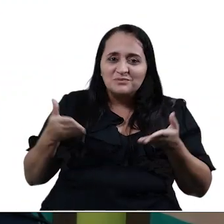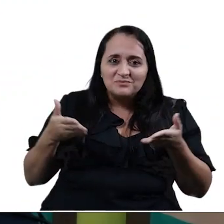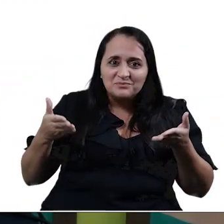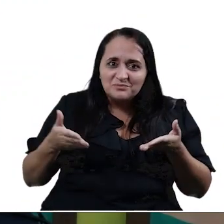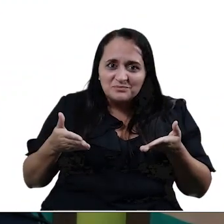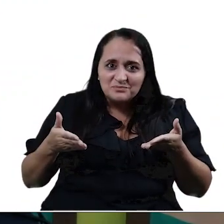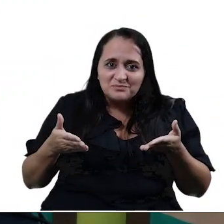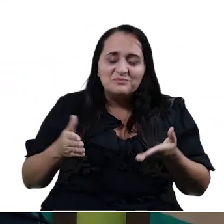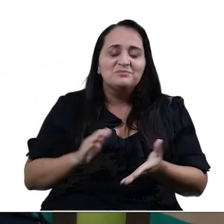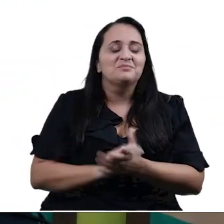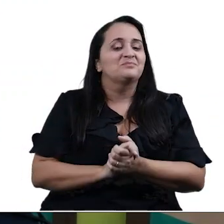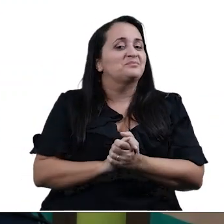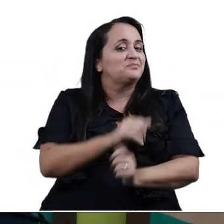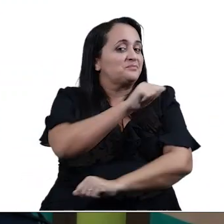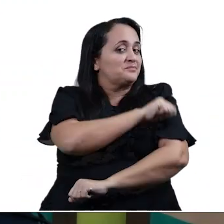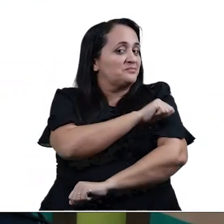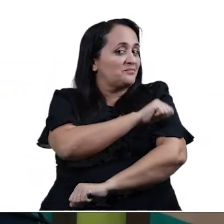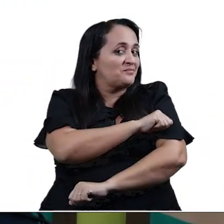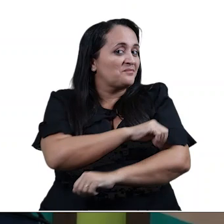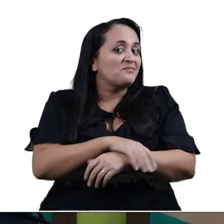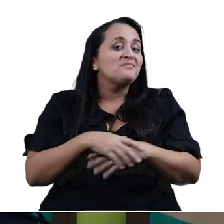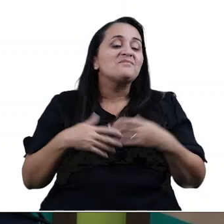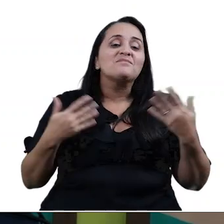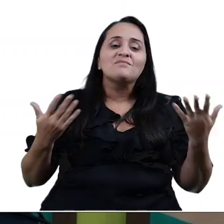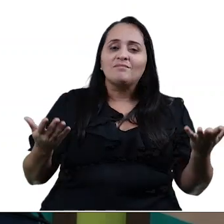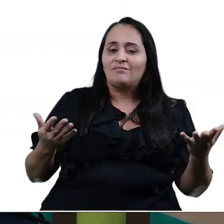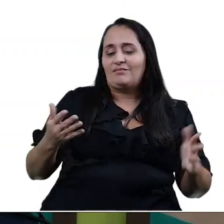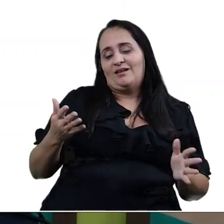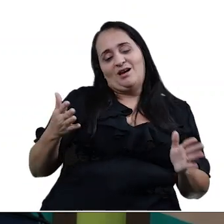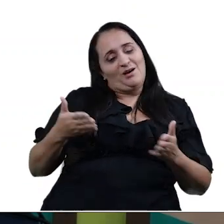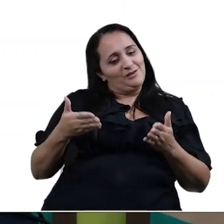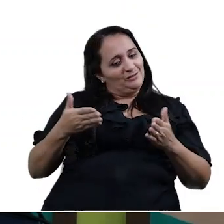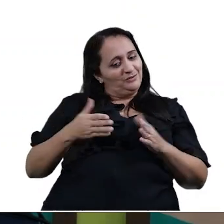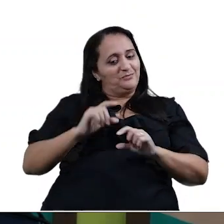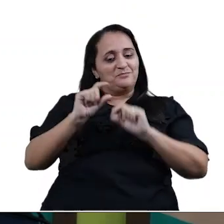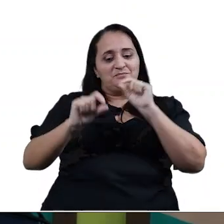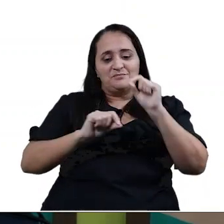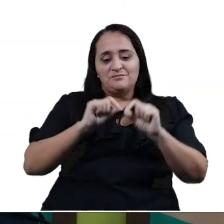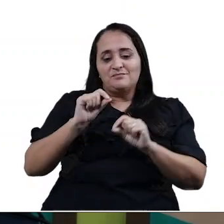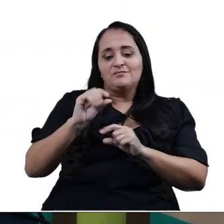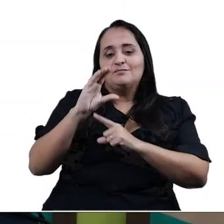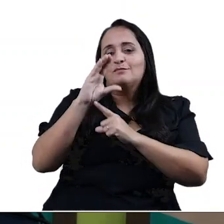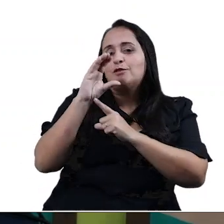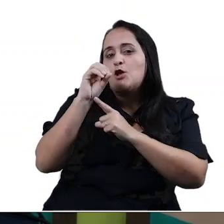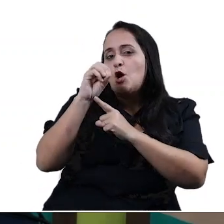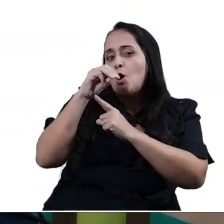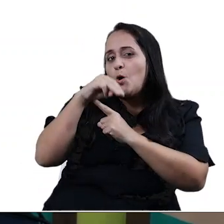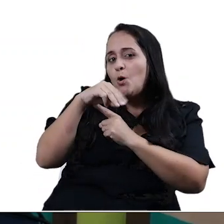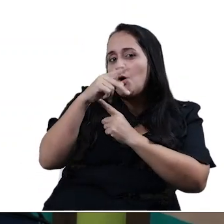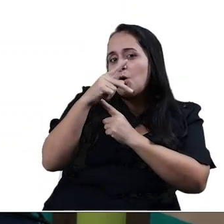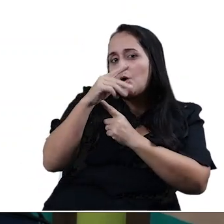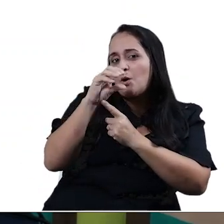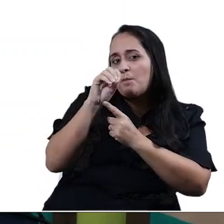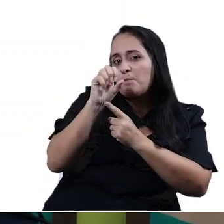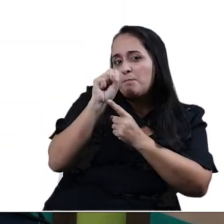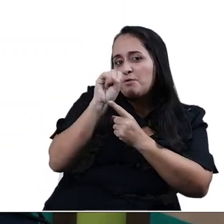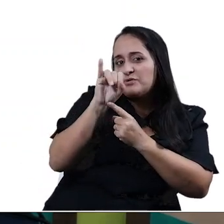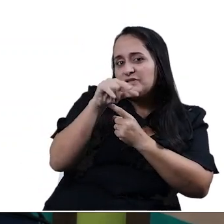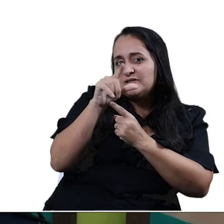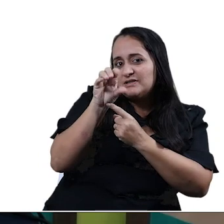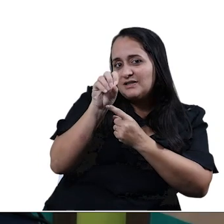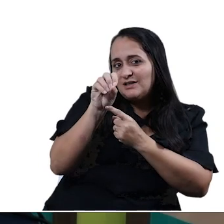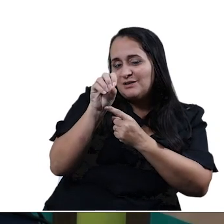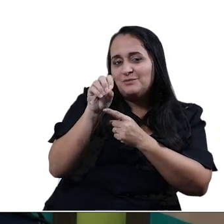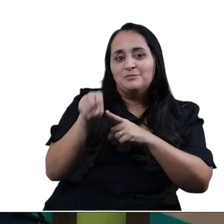que a gente trouxe para os nossos alunos? Hoje nós vamos falar de composição e decomposição